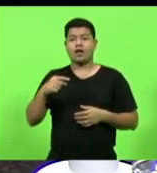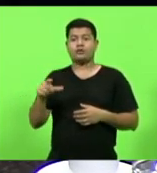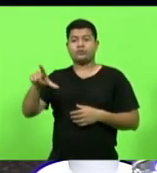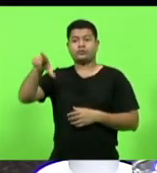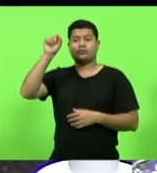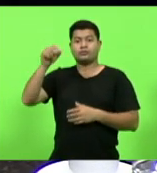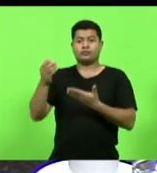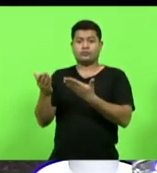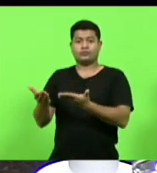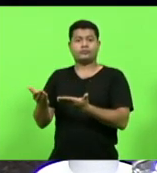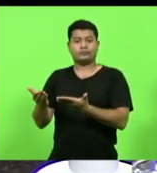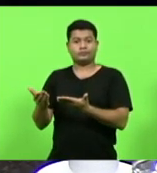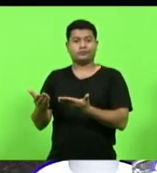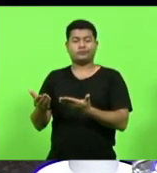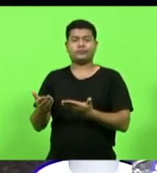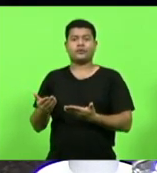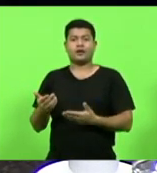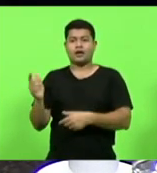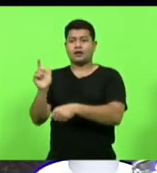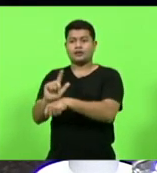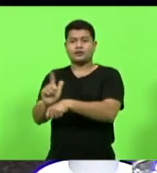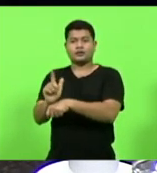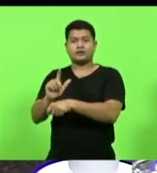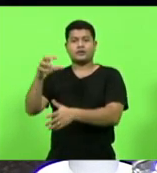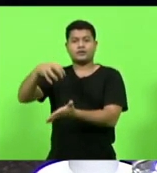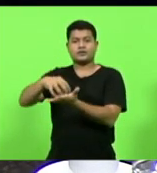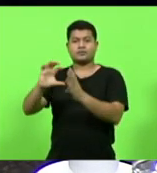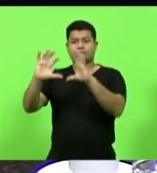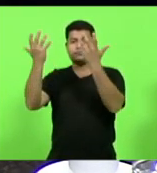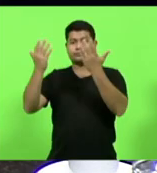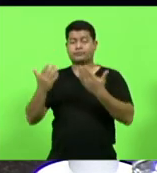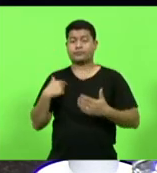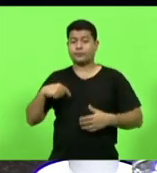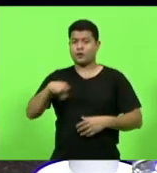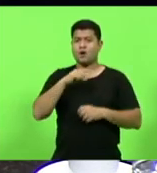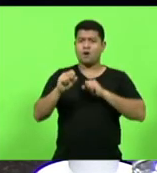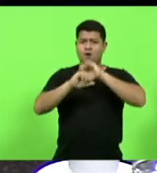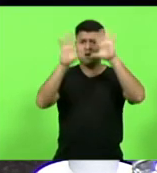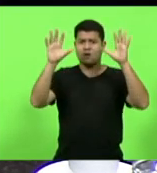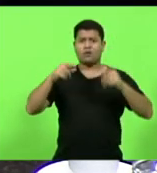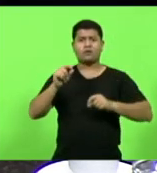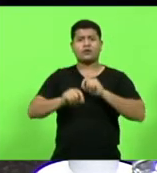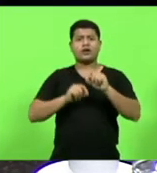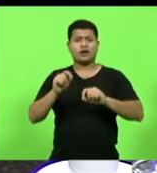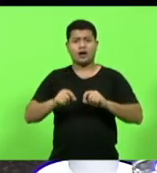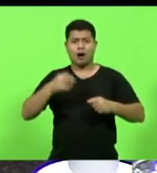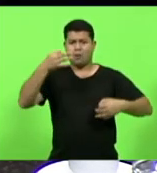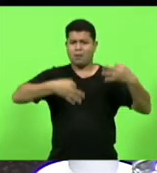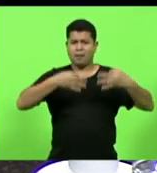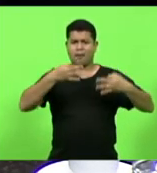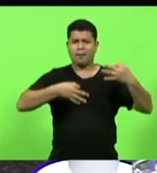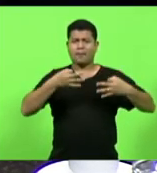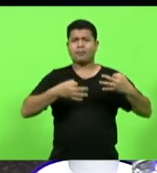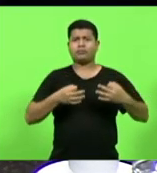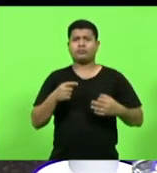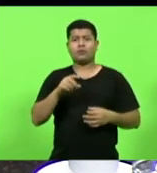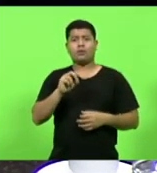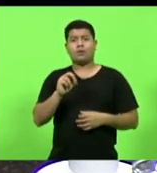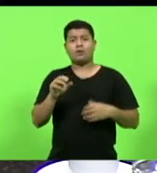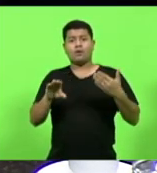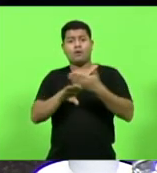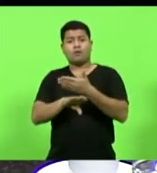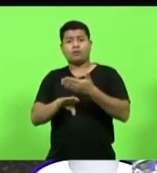Centro de Eventos Balneário Camboriú. E é preciso deixar claro, né, por outro lado, que não estamos fazendo nenhum juízo de valor com relação à participação do